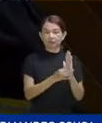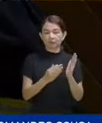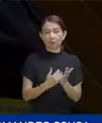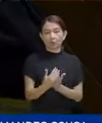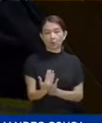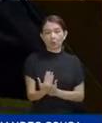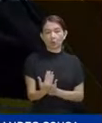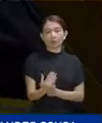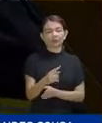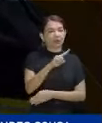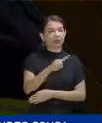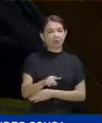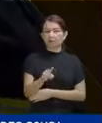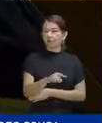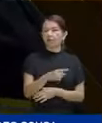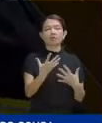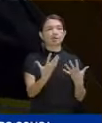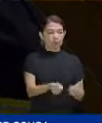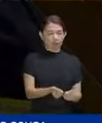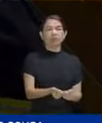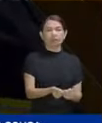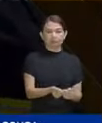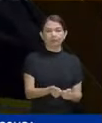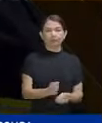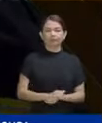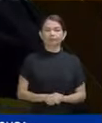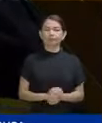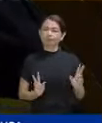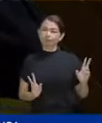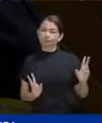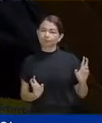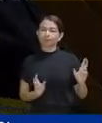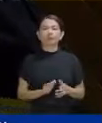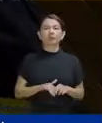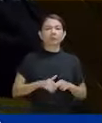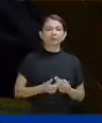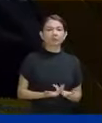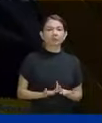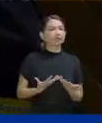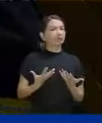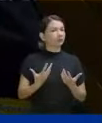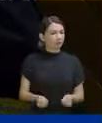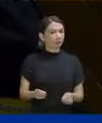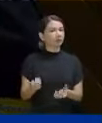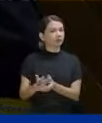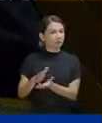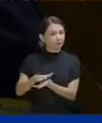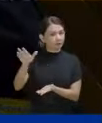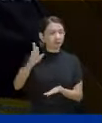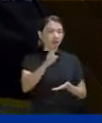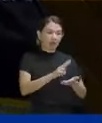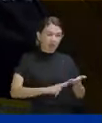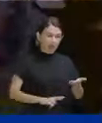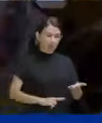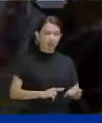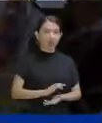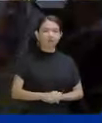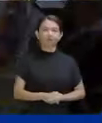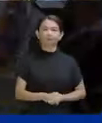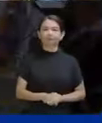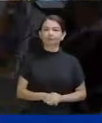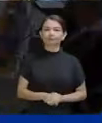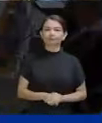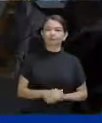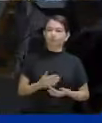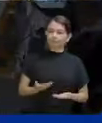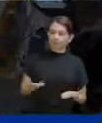indeferida. Fecho aspas. Subsidiariamente, pugnou pela improcedência da ação. Este é o relatório, Excelência.